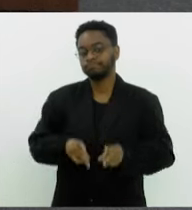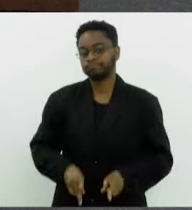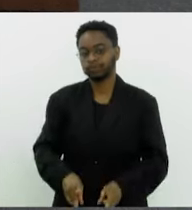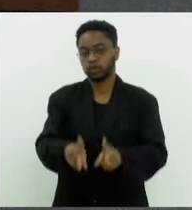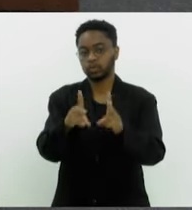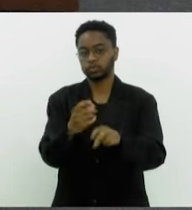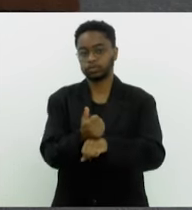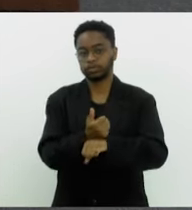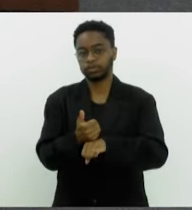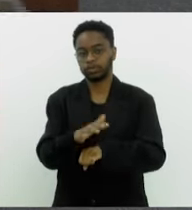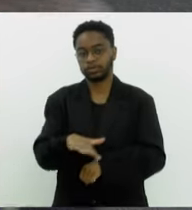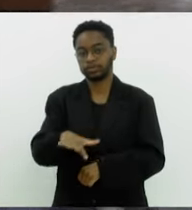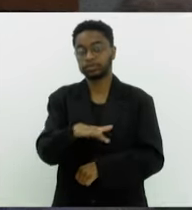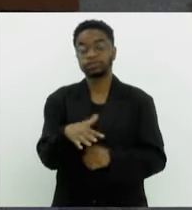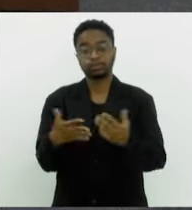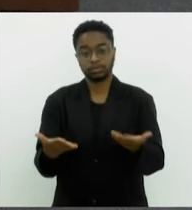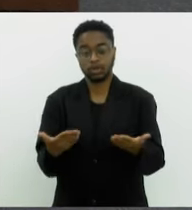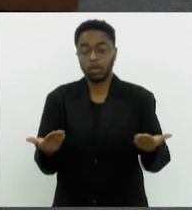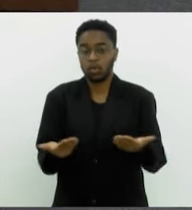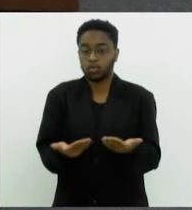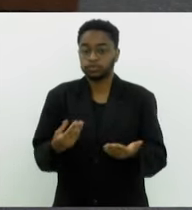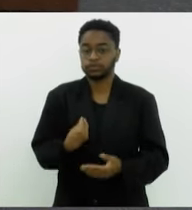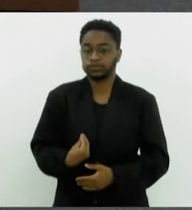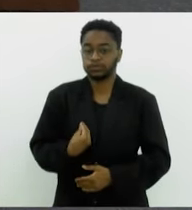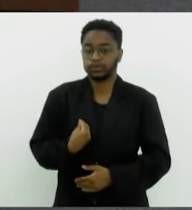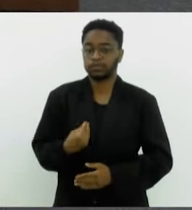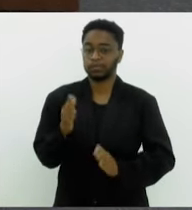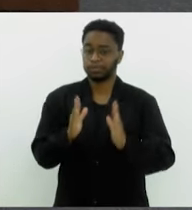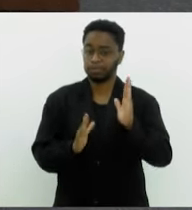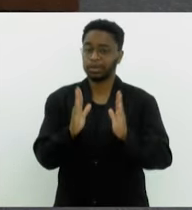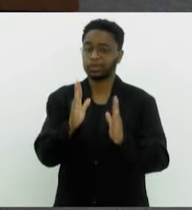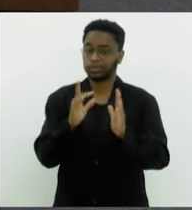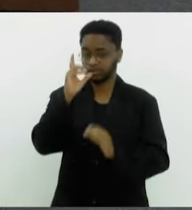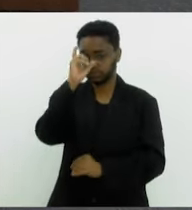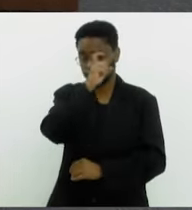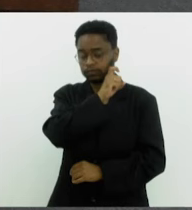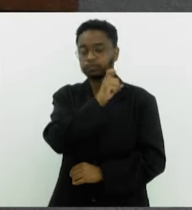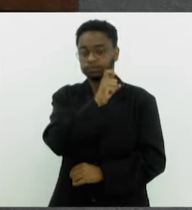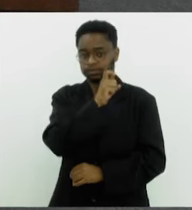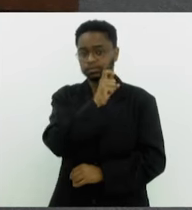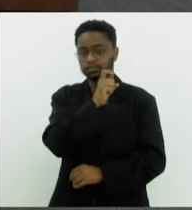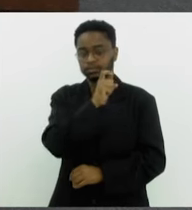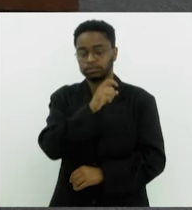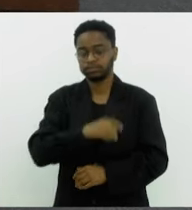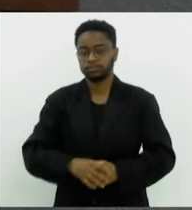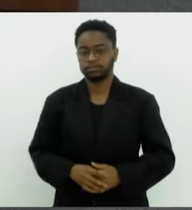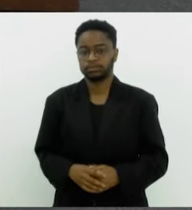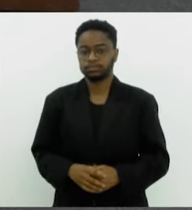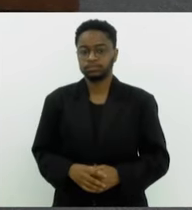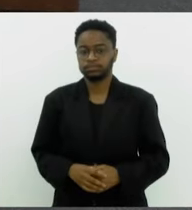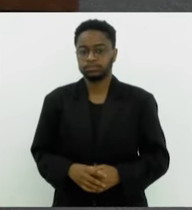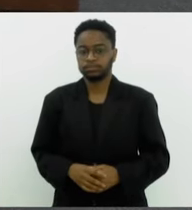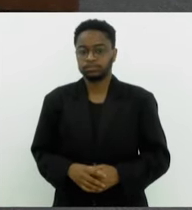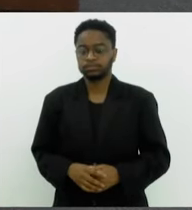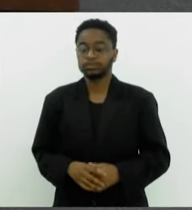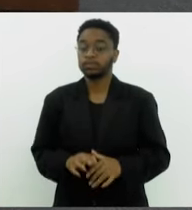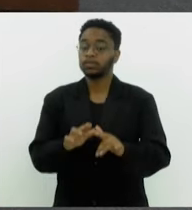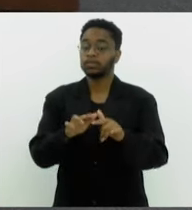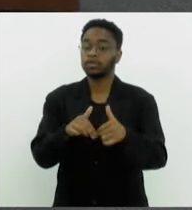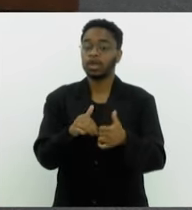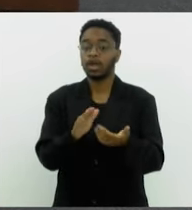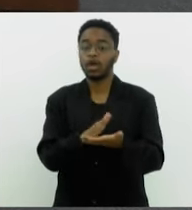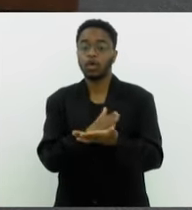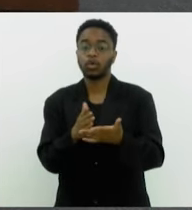sua carreira e hoje vivem uma situação de penúria, com algumas situações em que